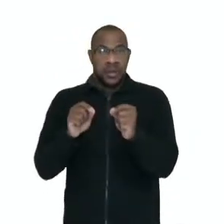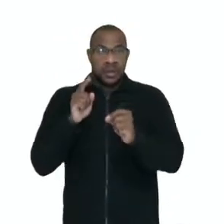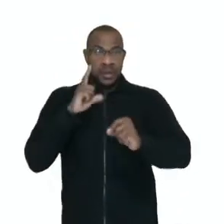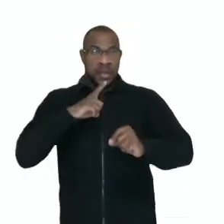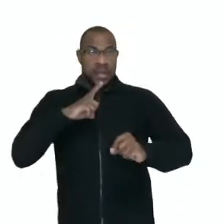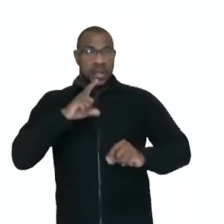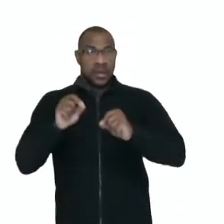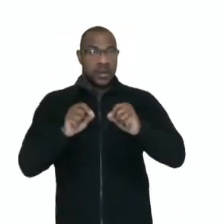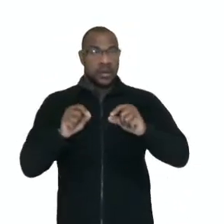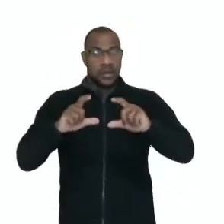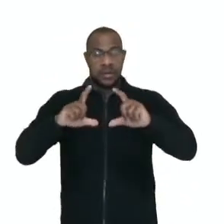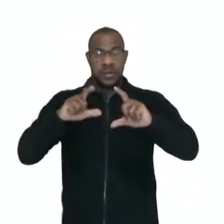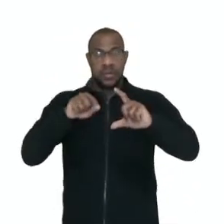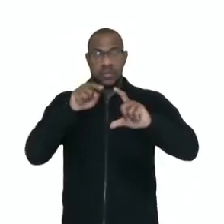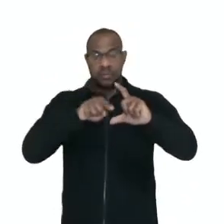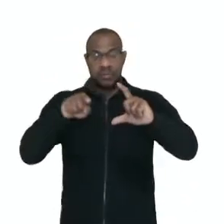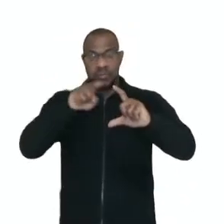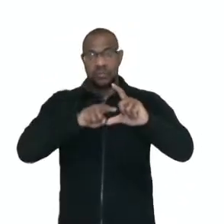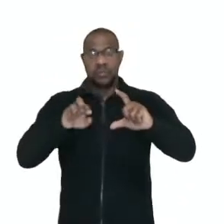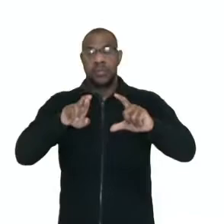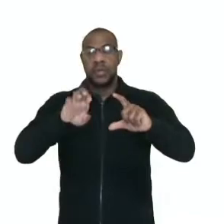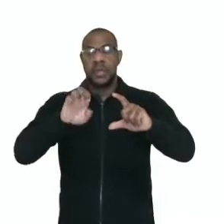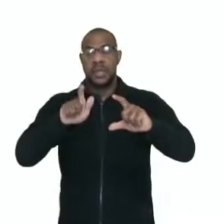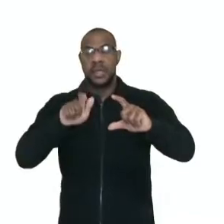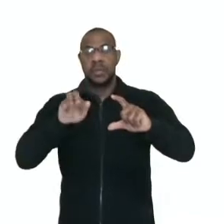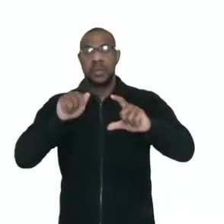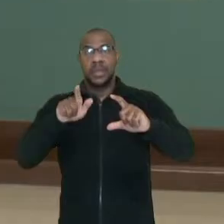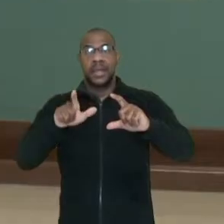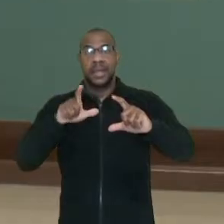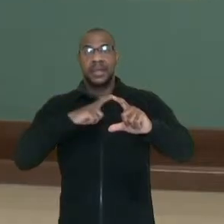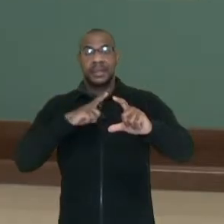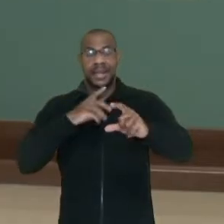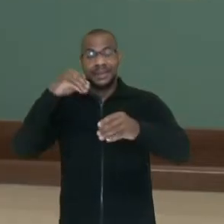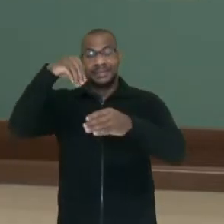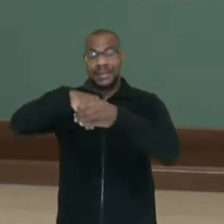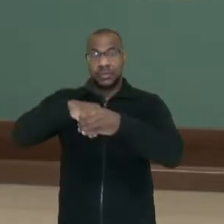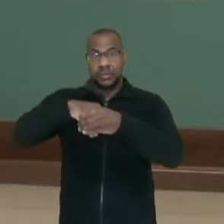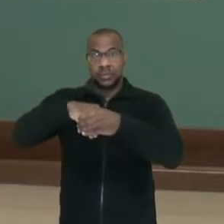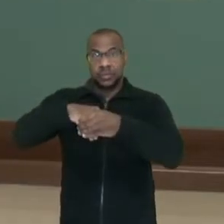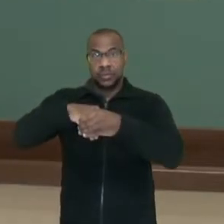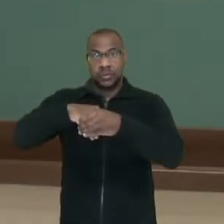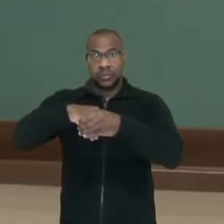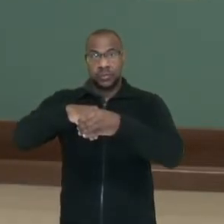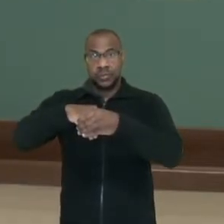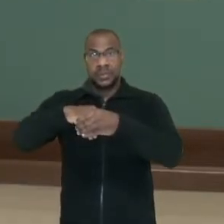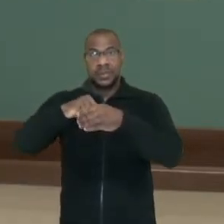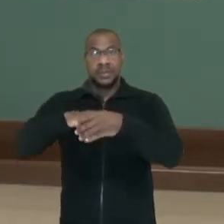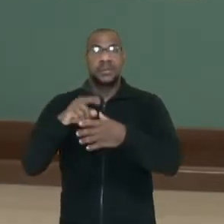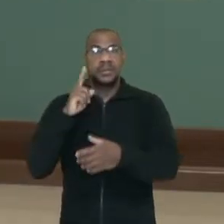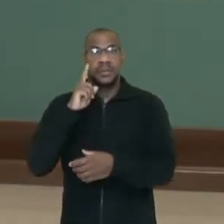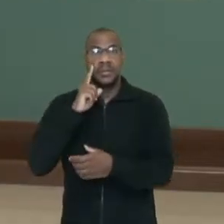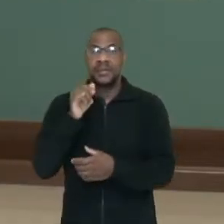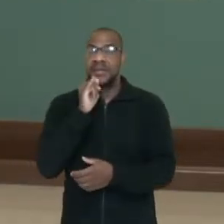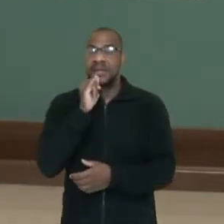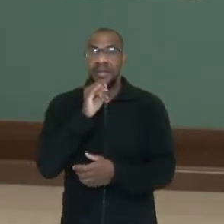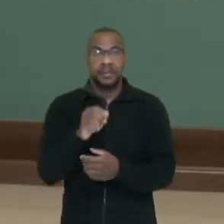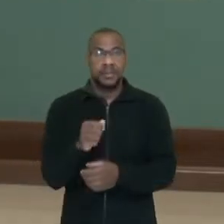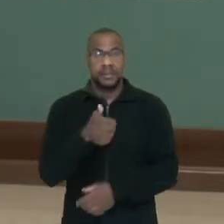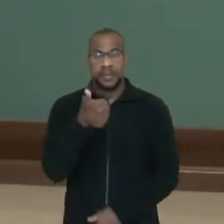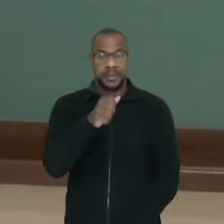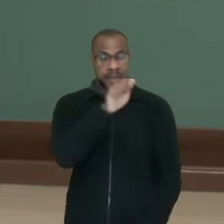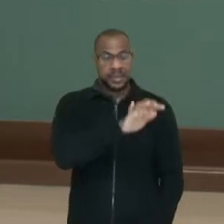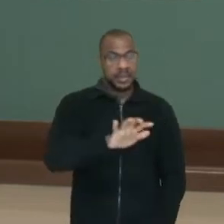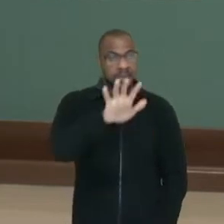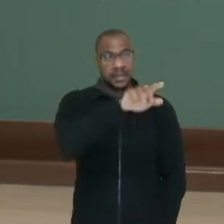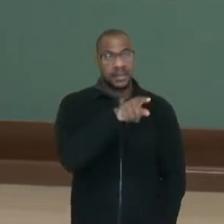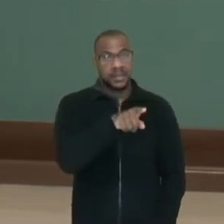delimitam um polígono regular inscrito, significa que ele está lá dentro, de N lados. Então, ó, essa primeira